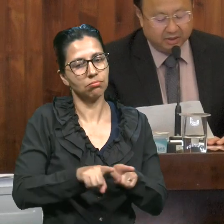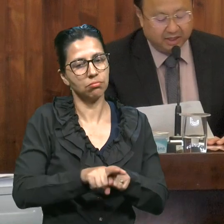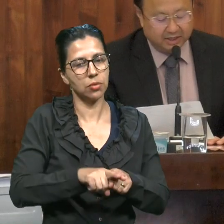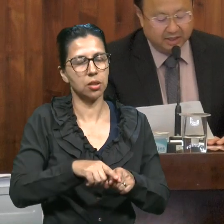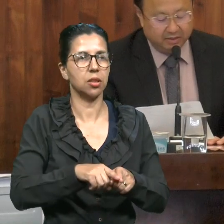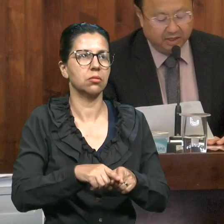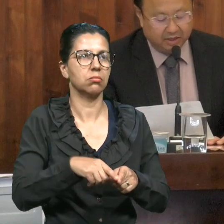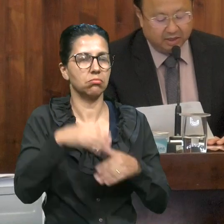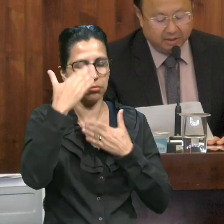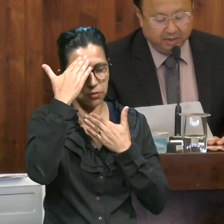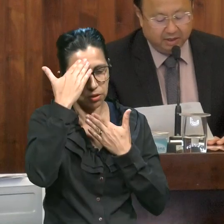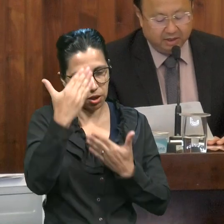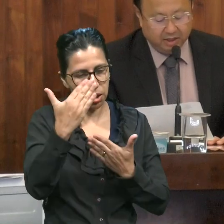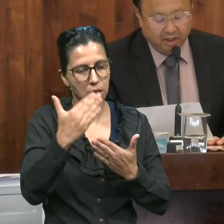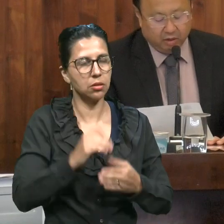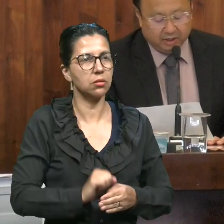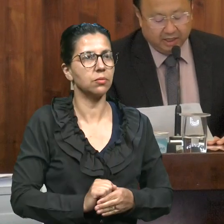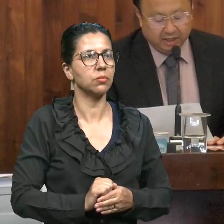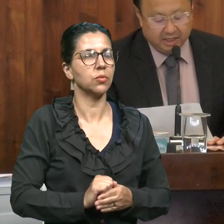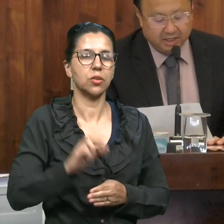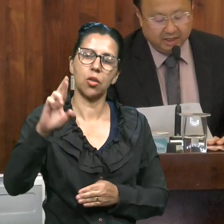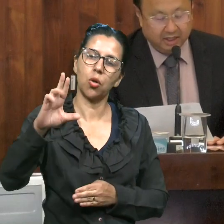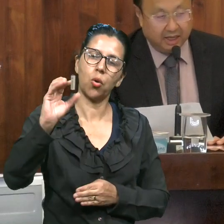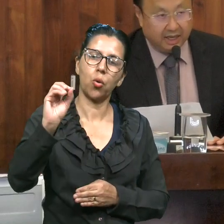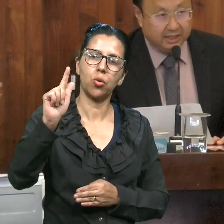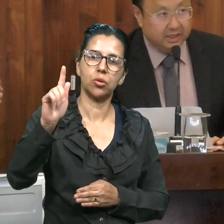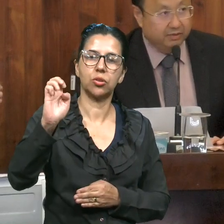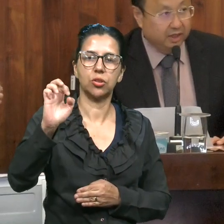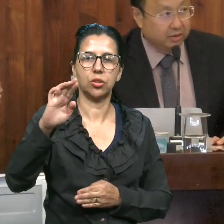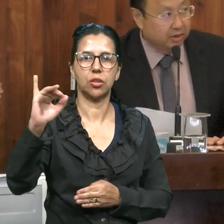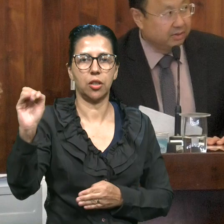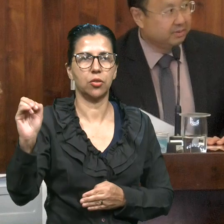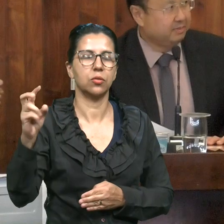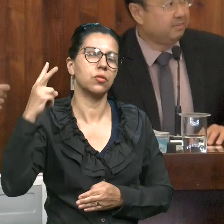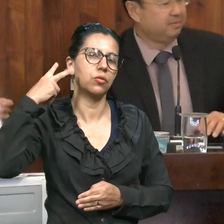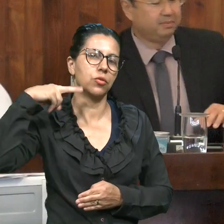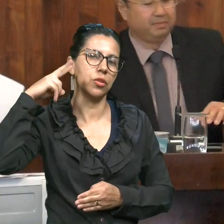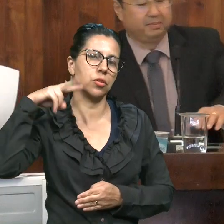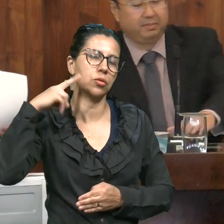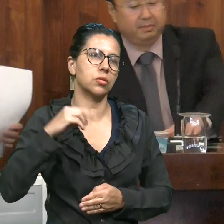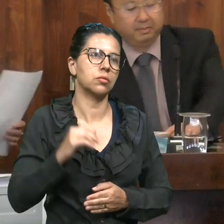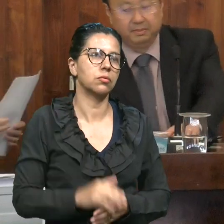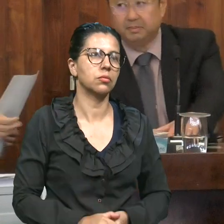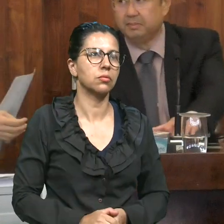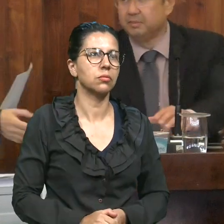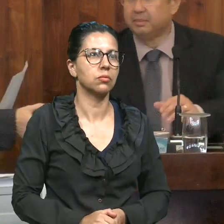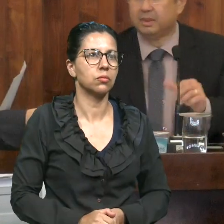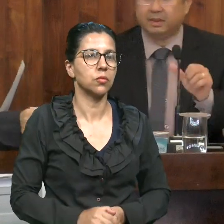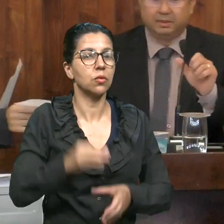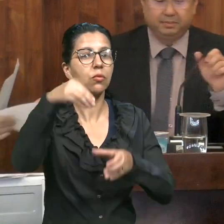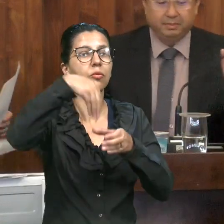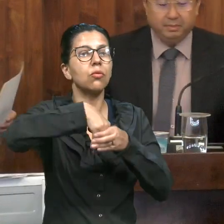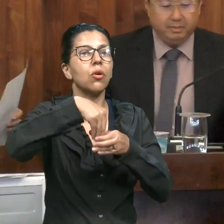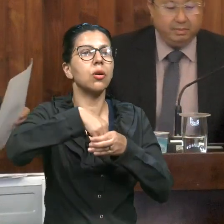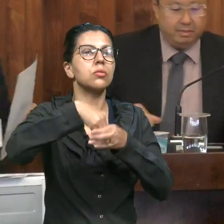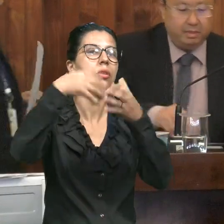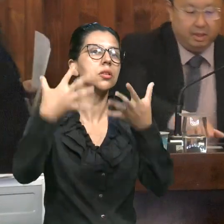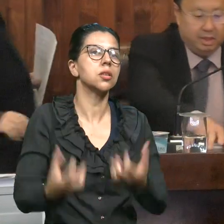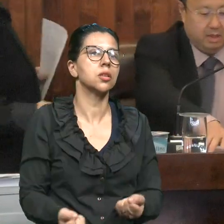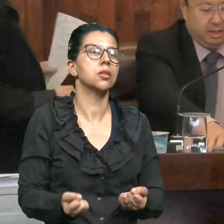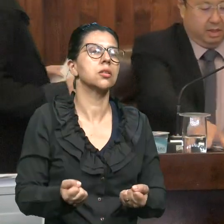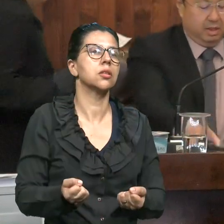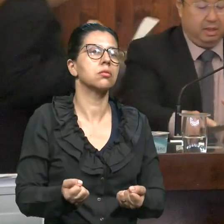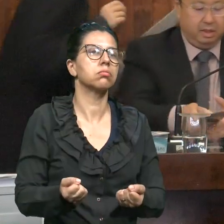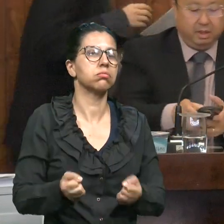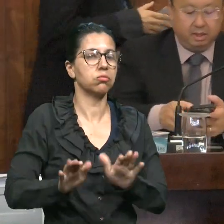distinta consideração. Atenciosamente, Rogério Alexandre da Graça, vereador. Em votação, o requerimento. Os vereadores